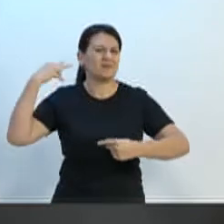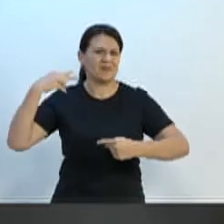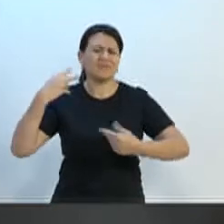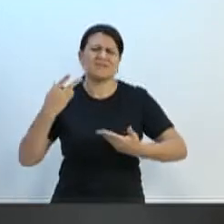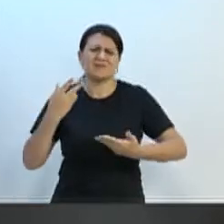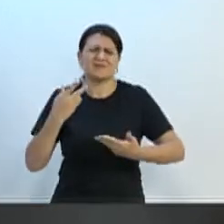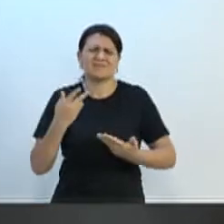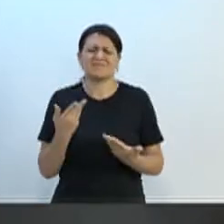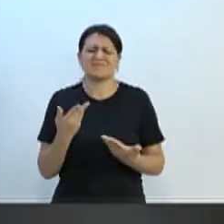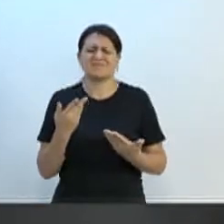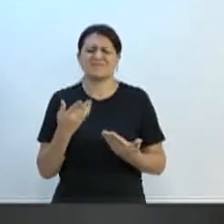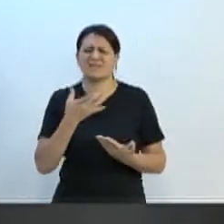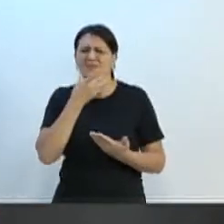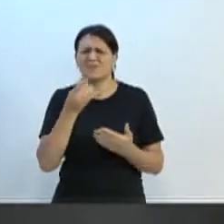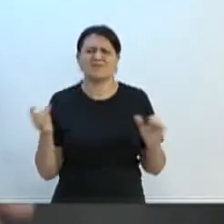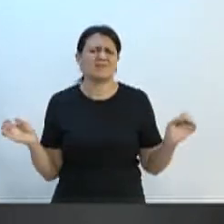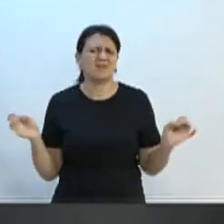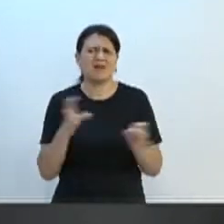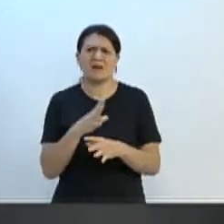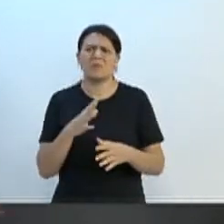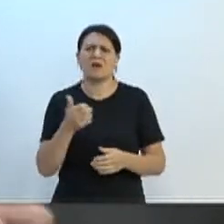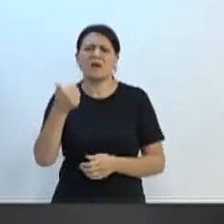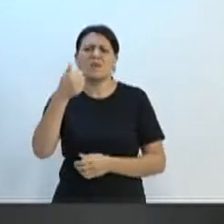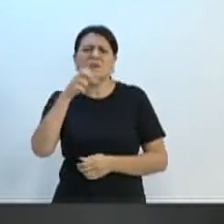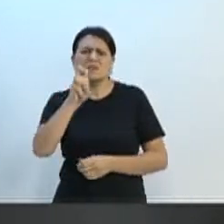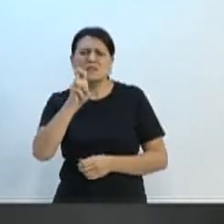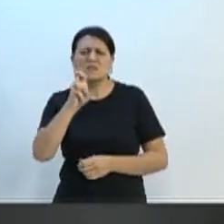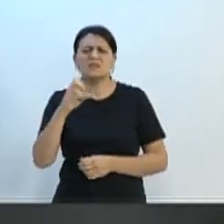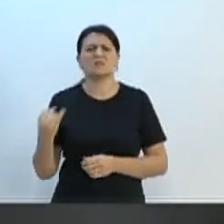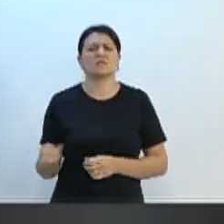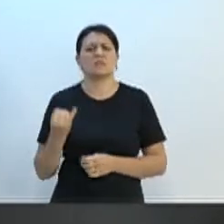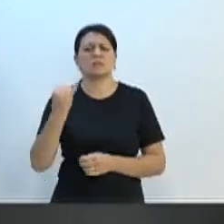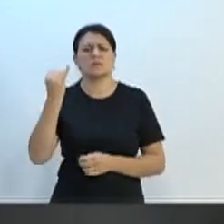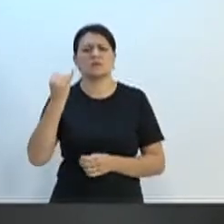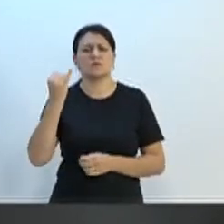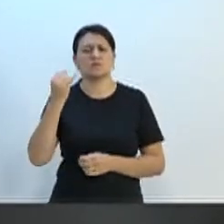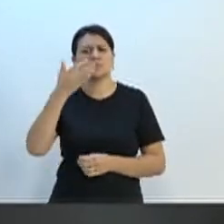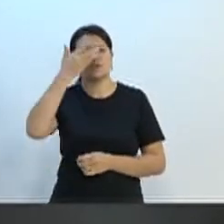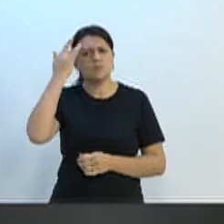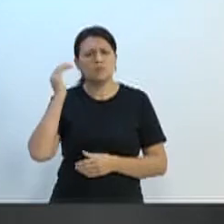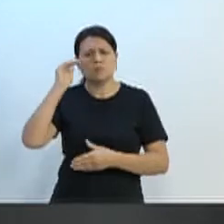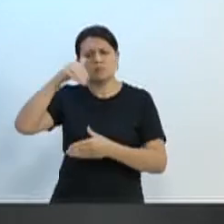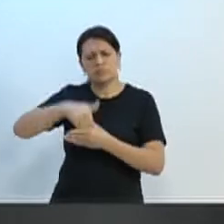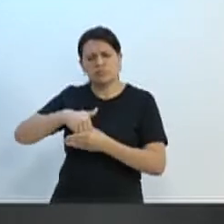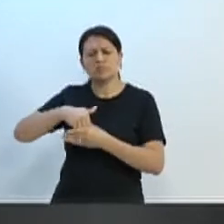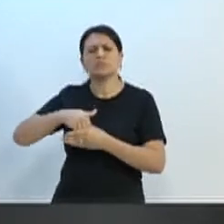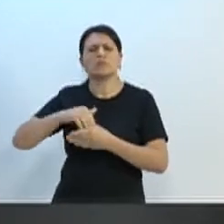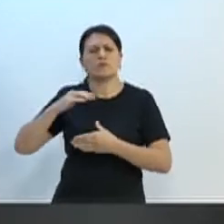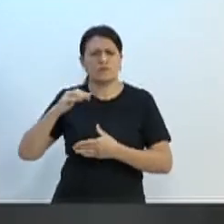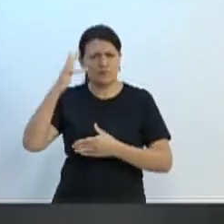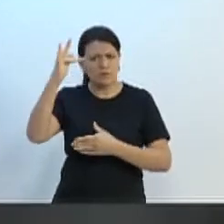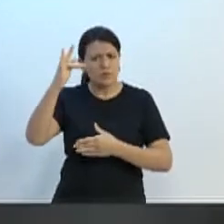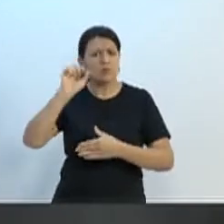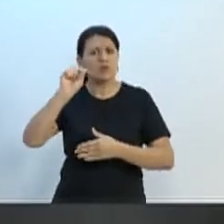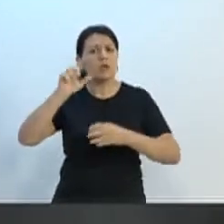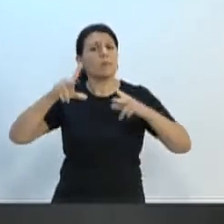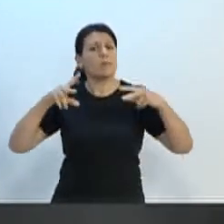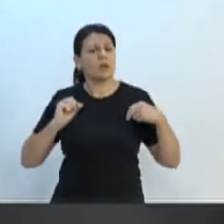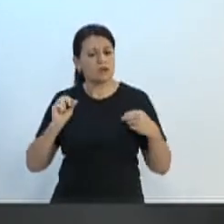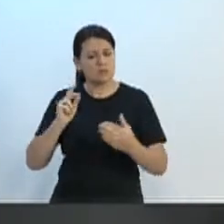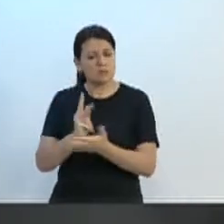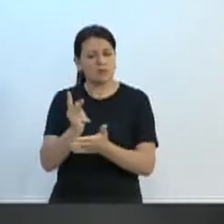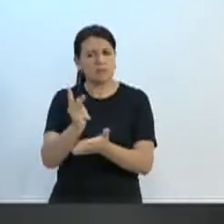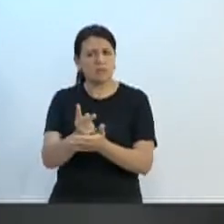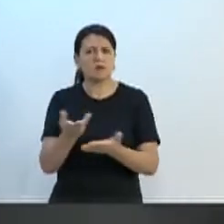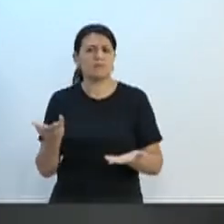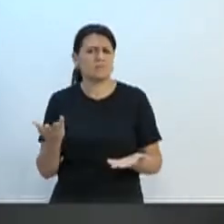acho que é isso que tem que acabar. Os 15 vereadores são importantes para a cidade, o povo vai julgar nas urnas quem merece continuar, quem merece ir para casa, e assim vai. Não é o